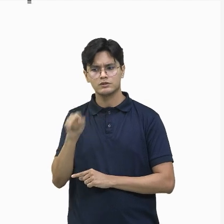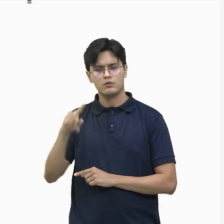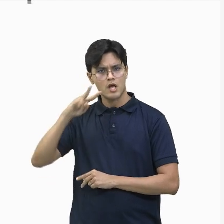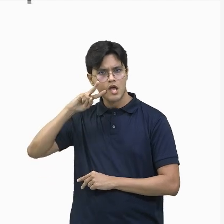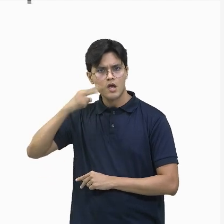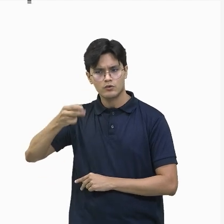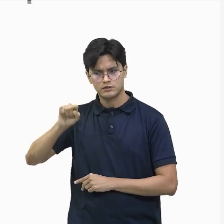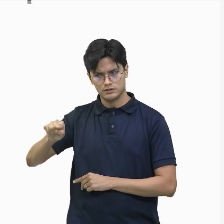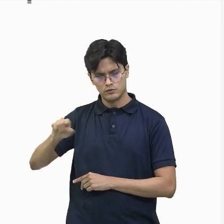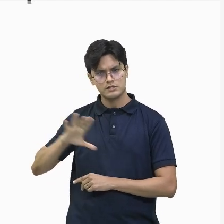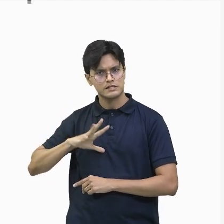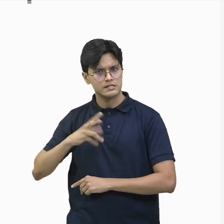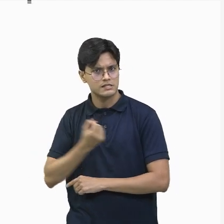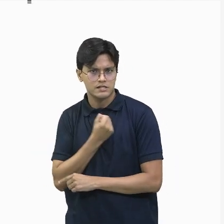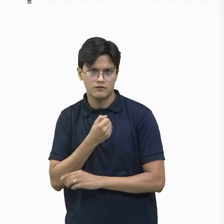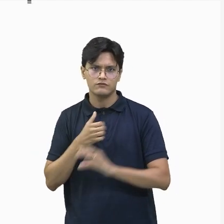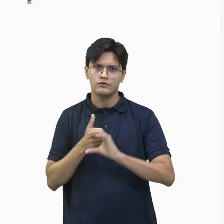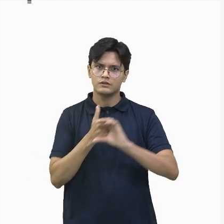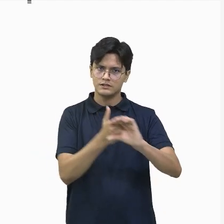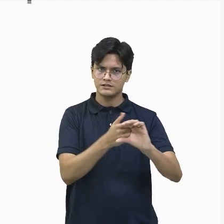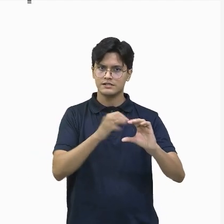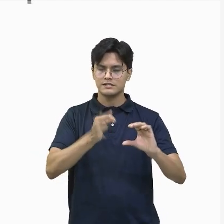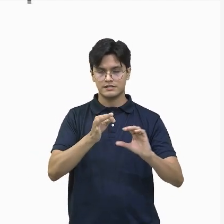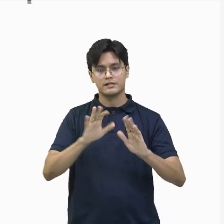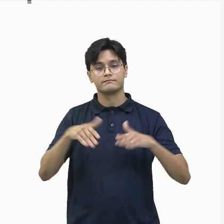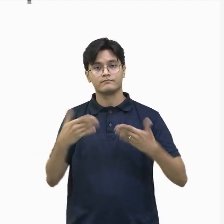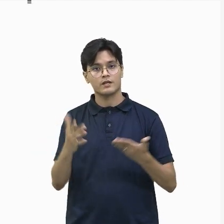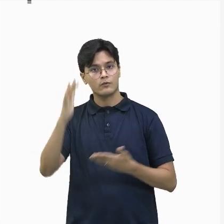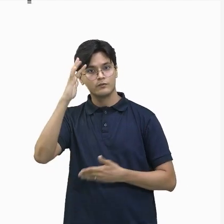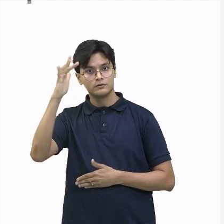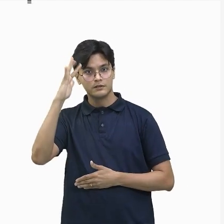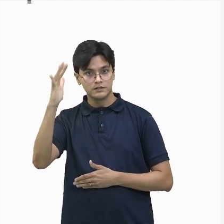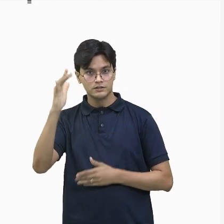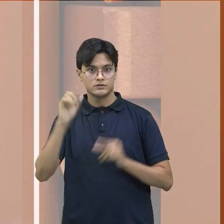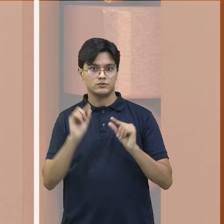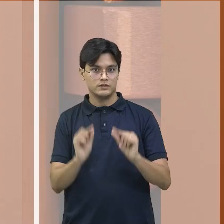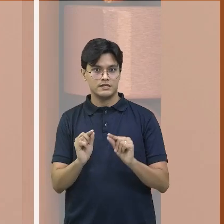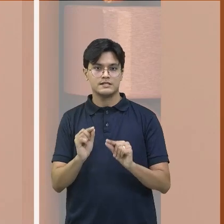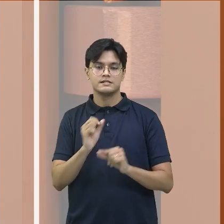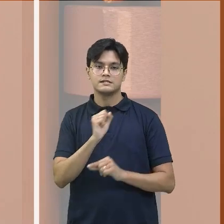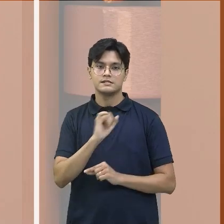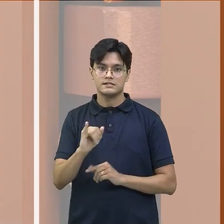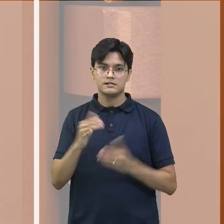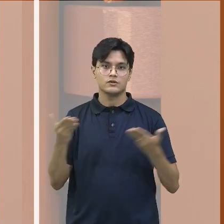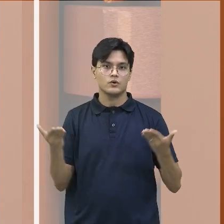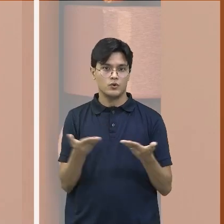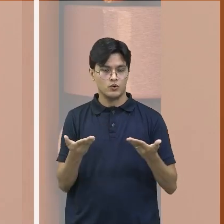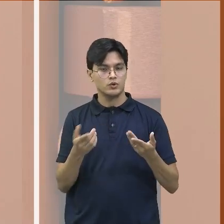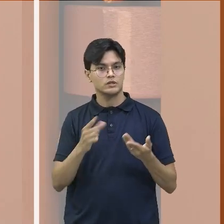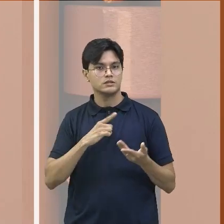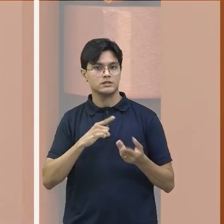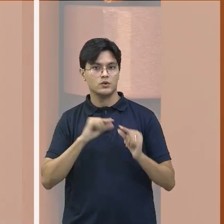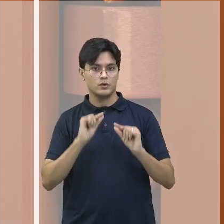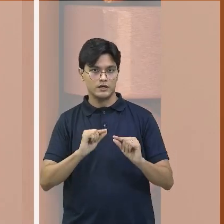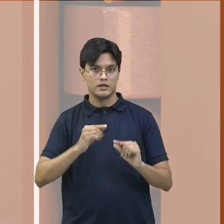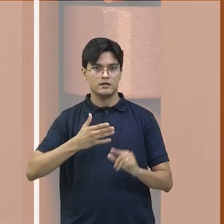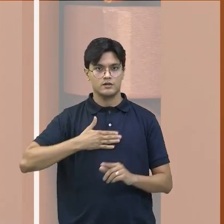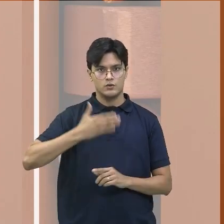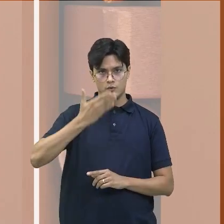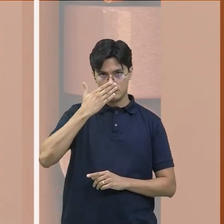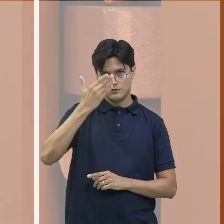da cristandade. E aí vocês imaginem comigo, se nós estamos tendo ali, né, o avanço dos muçulmanos, dos